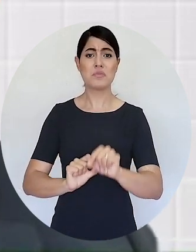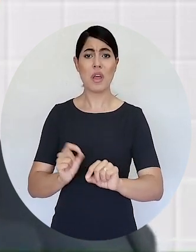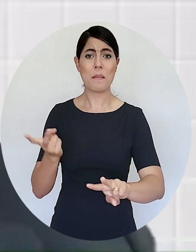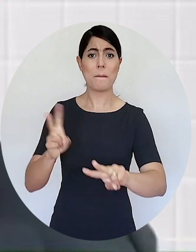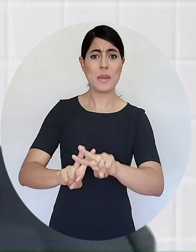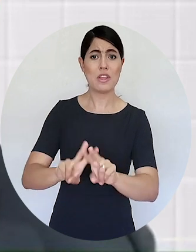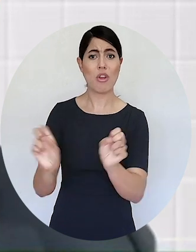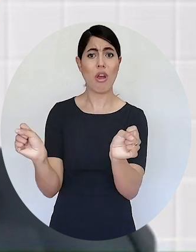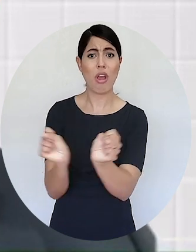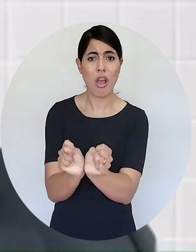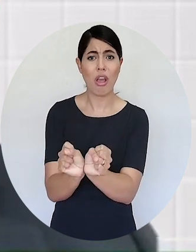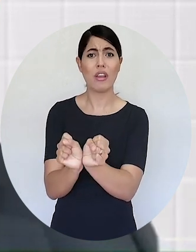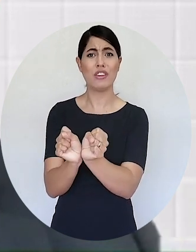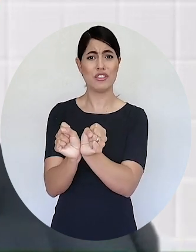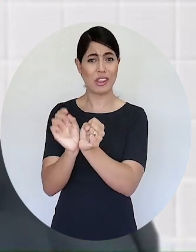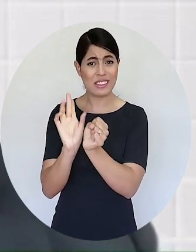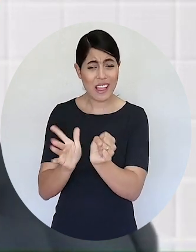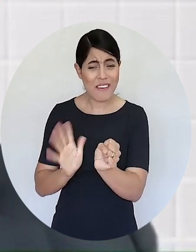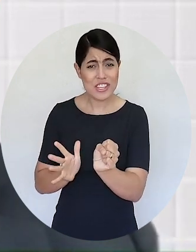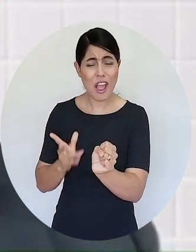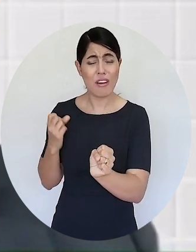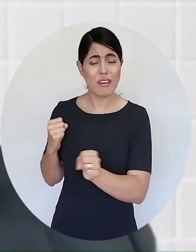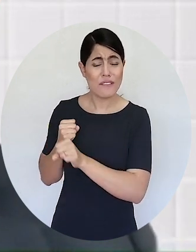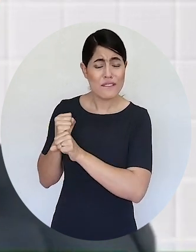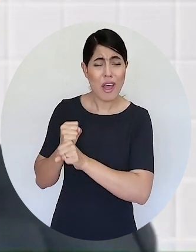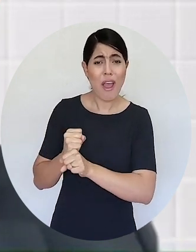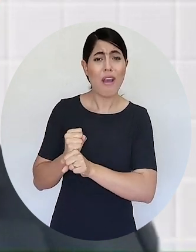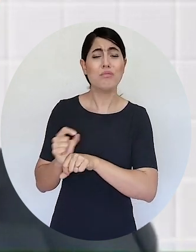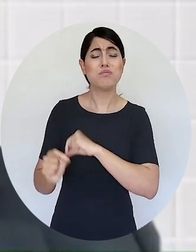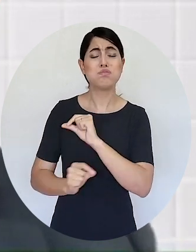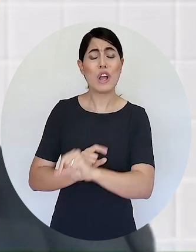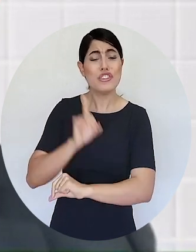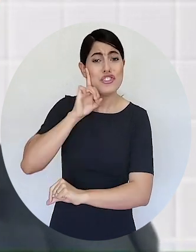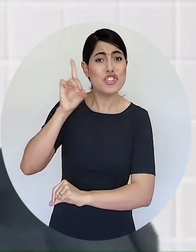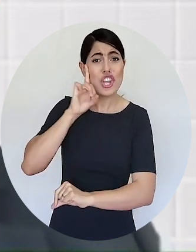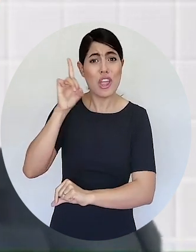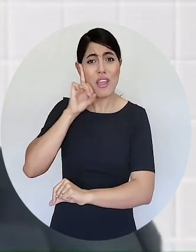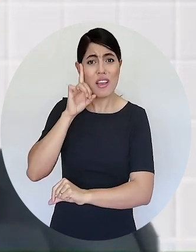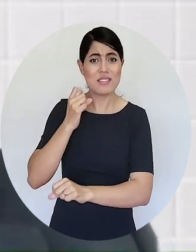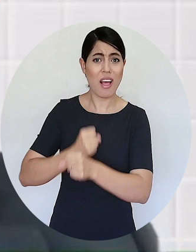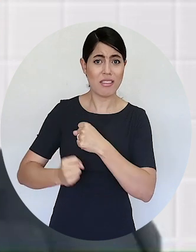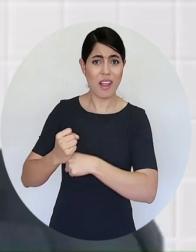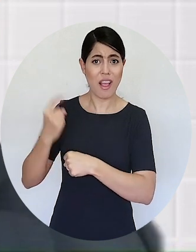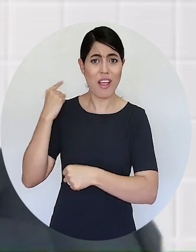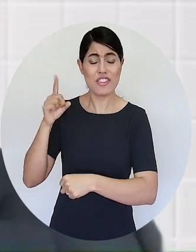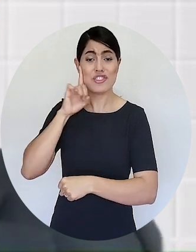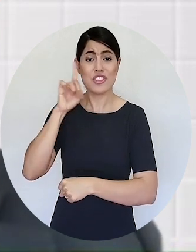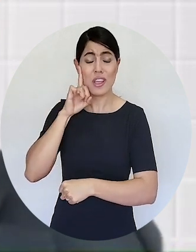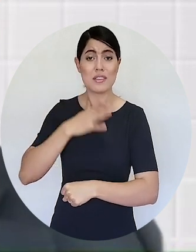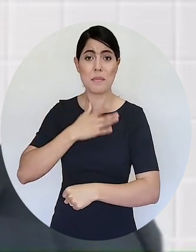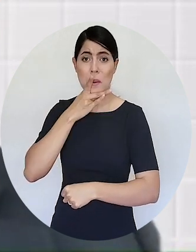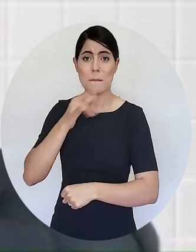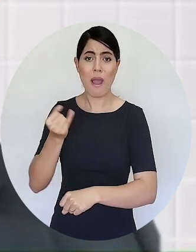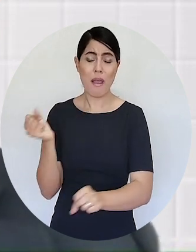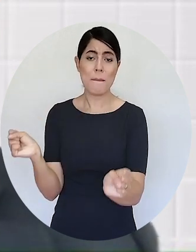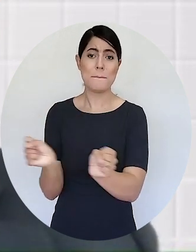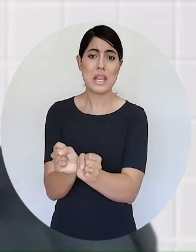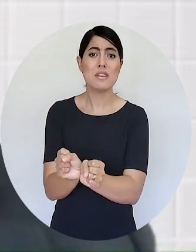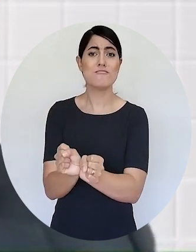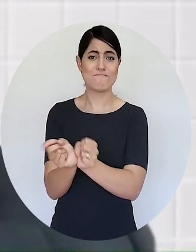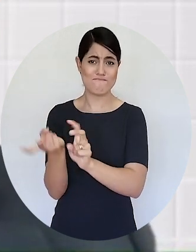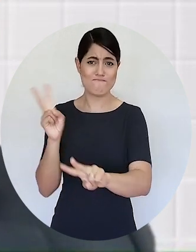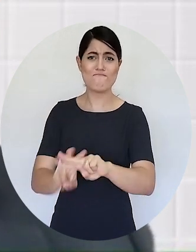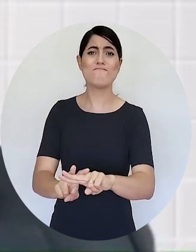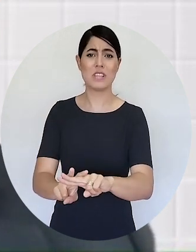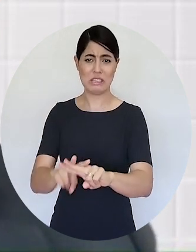torturado por vários dias. Então, a nossa história, a história dos líderes da advocacia, passa pela história